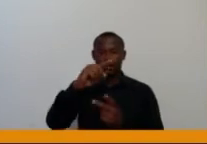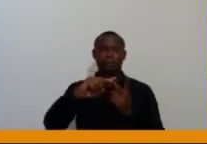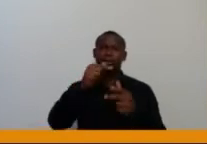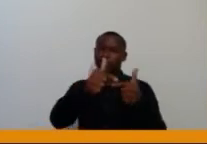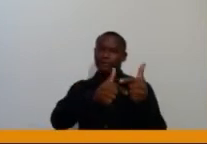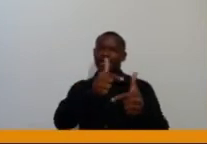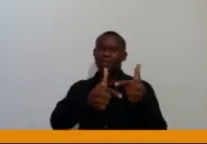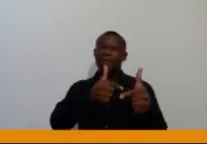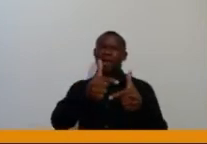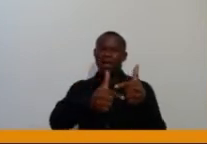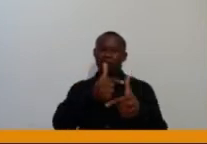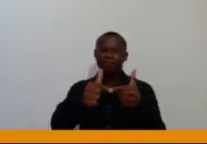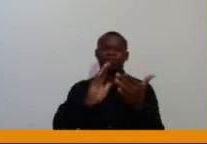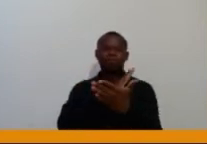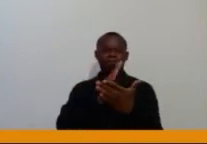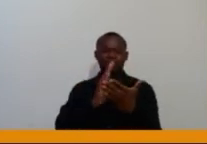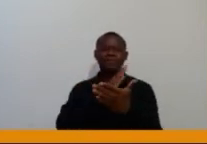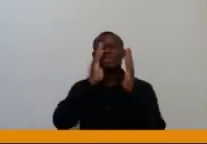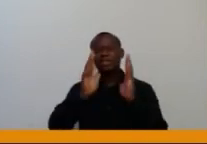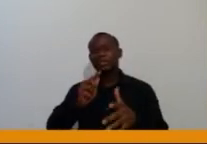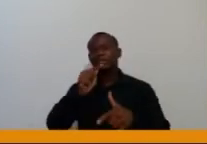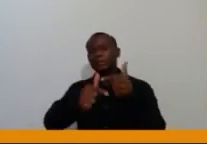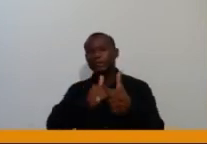de um acesso à educação